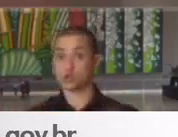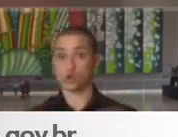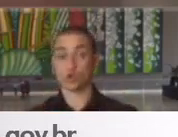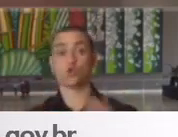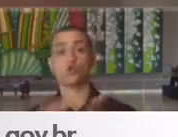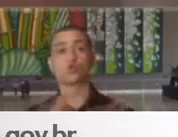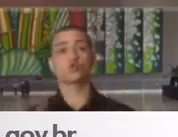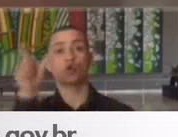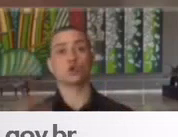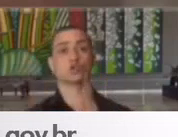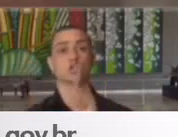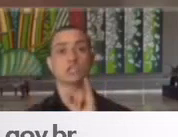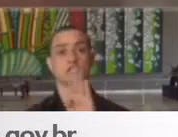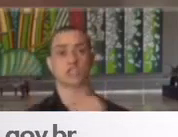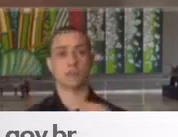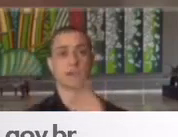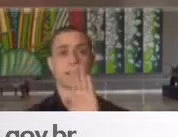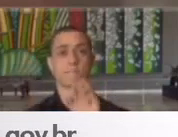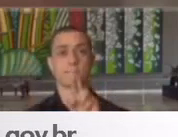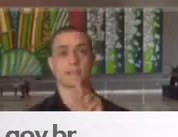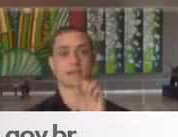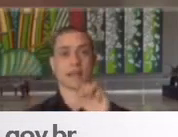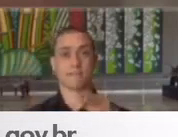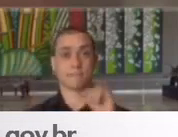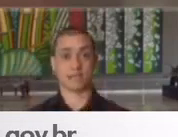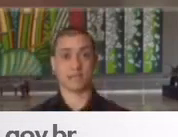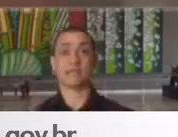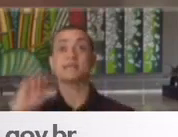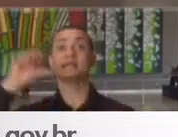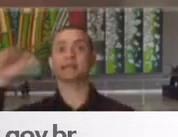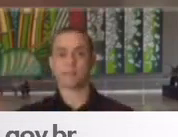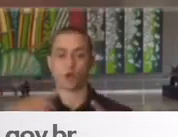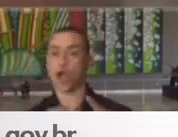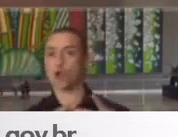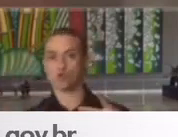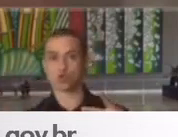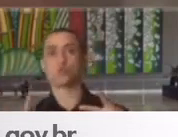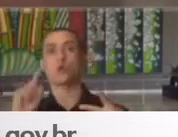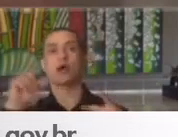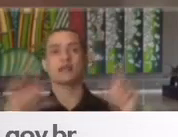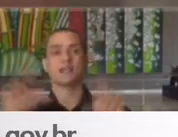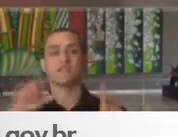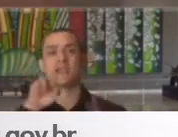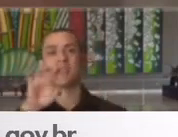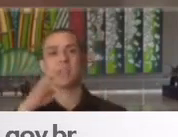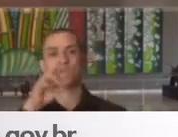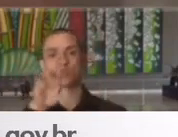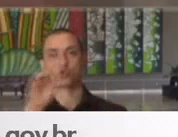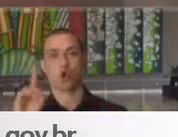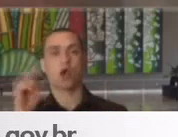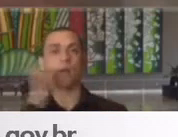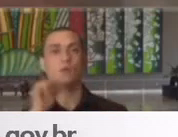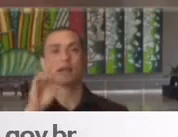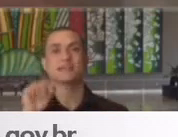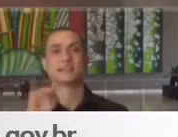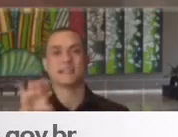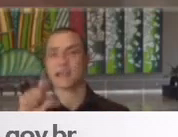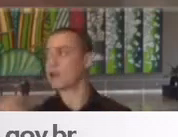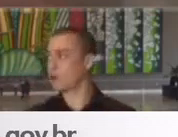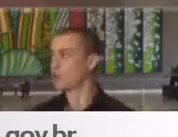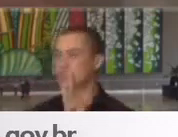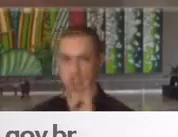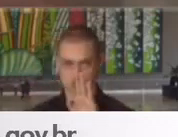jornalista Giba Bergamin. Na sequência, teremos a TV Record com a jornalista Daniela Salerno. Vamos agora ao